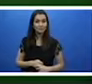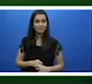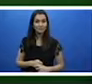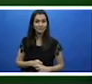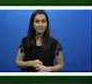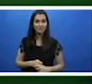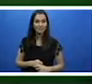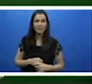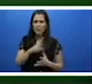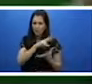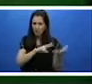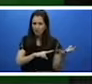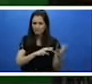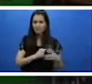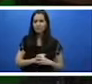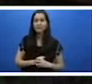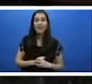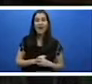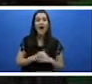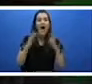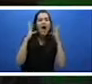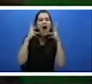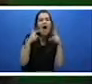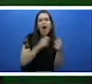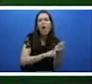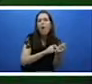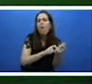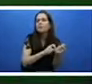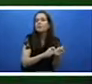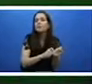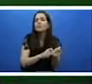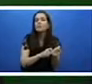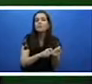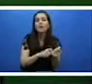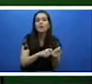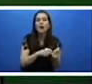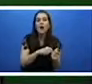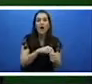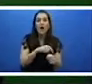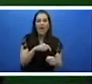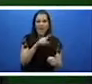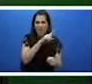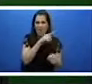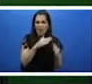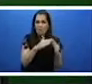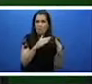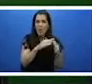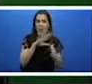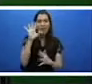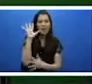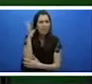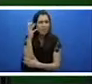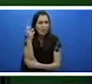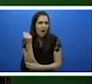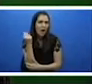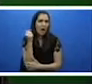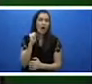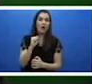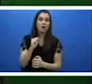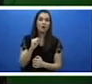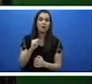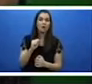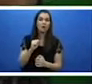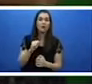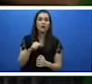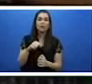Vamos ler? A onça-pintada, o seu habitat natural, é o cerrado, patinga, pantanal